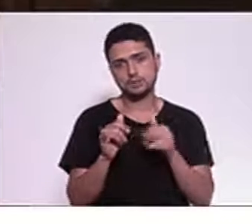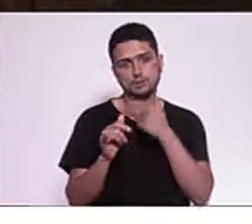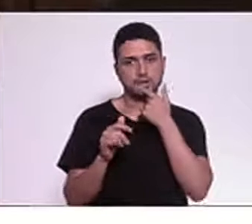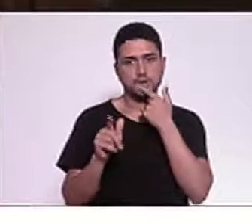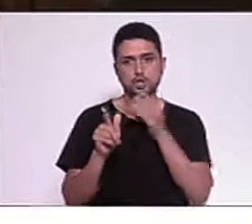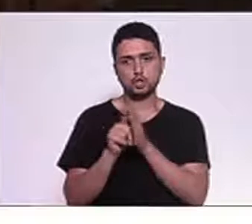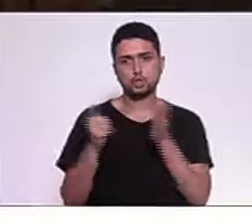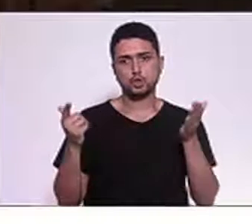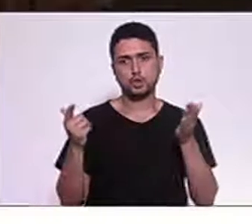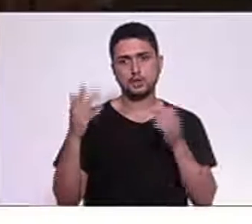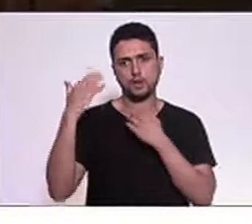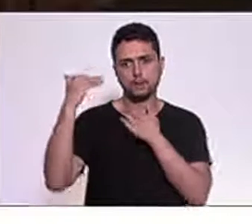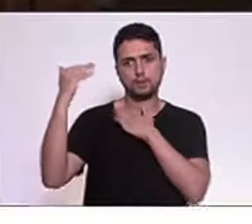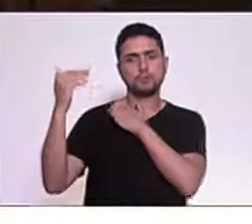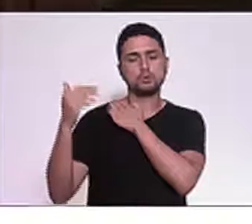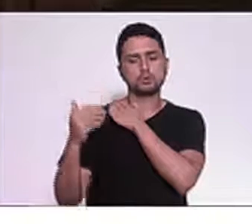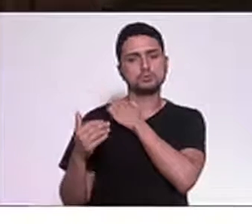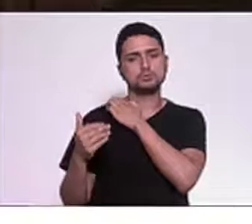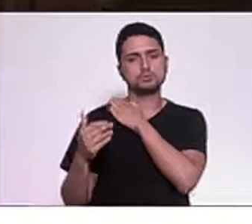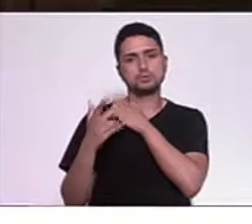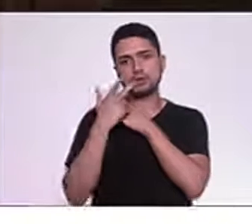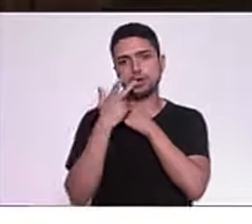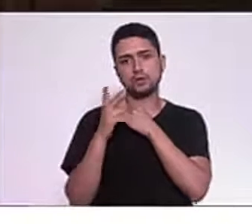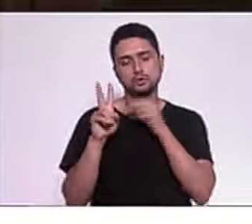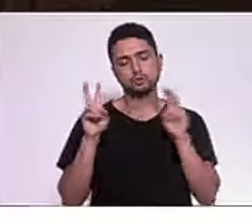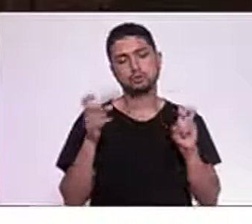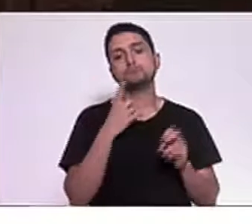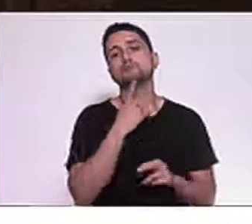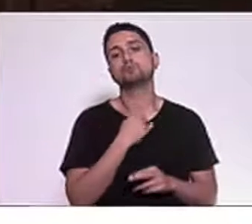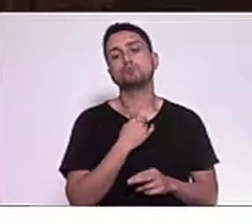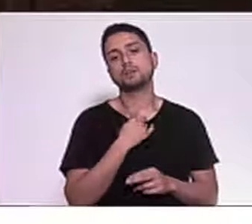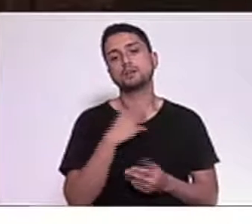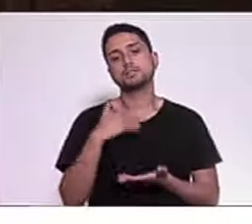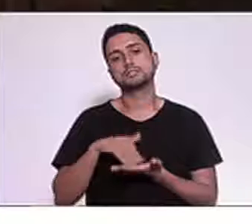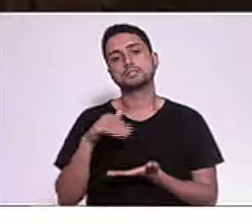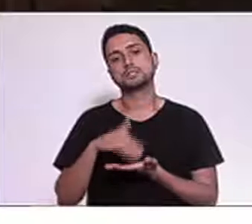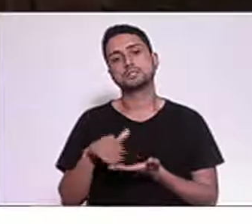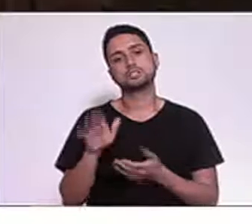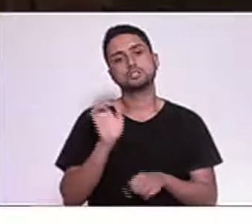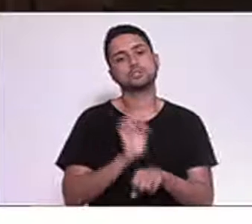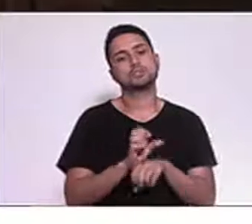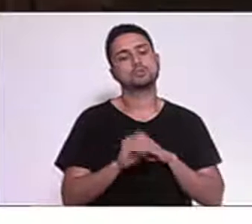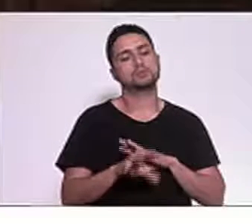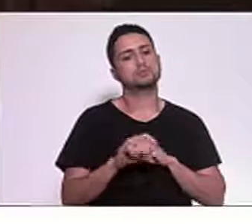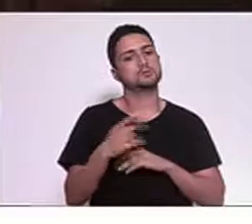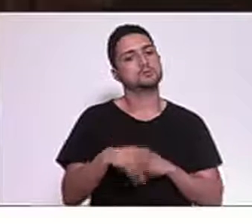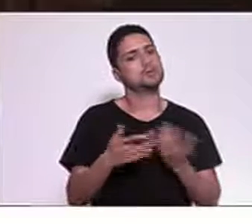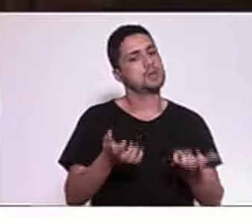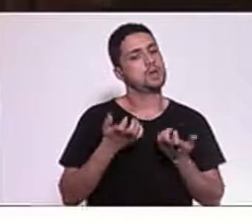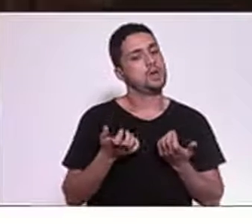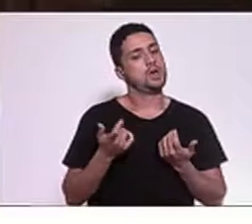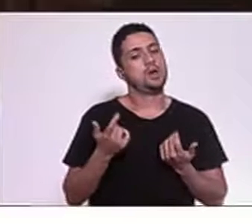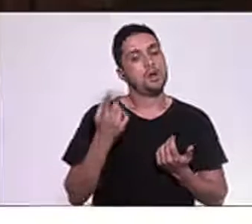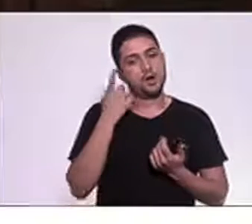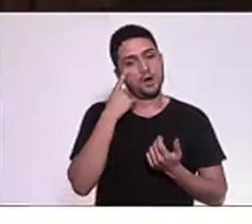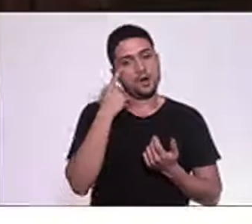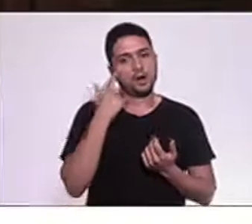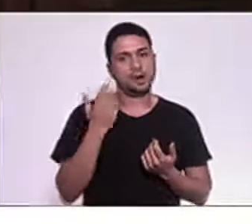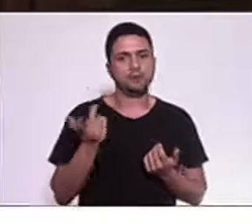grande circulação dando conta desta intenção da Secretaria de Estado de Educação de adotar esse